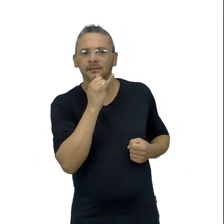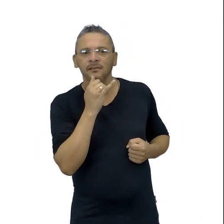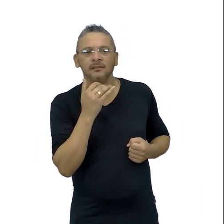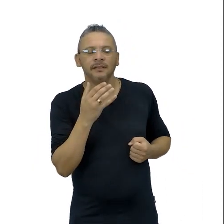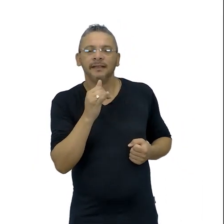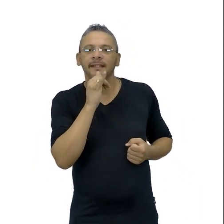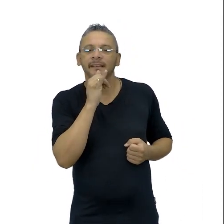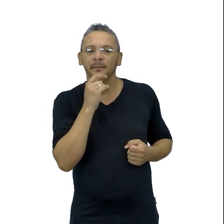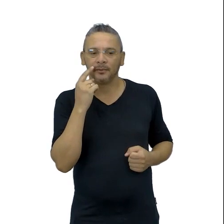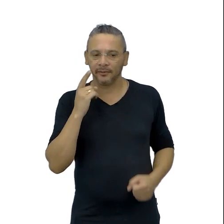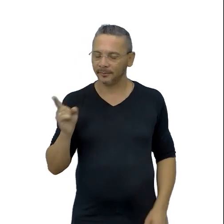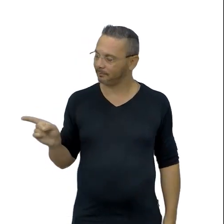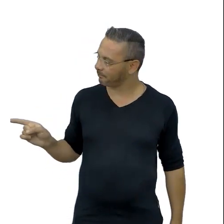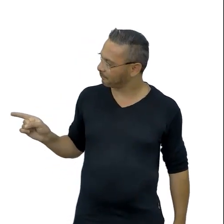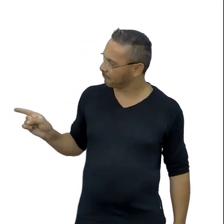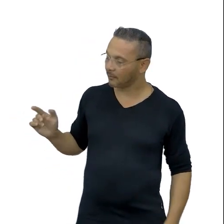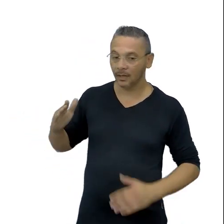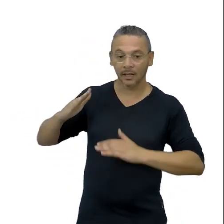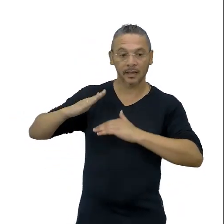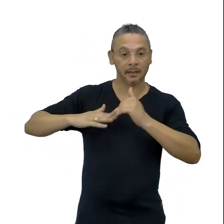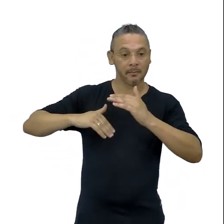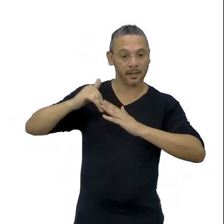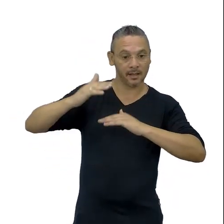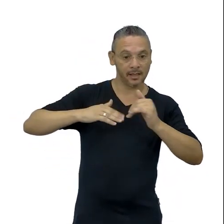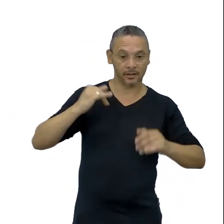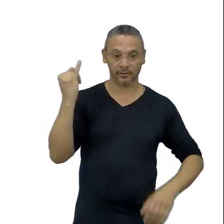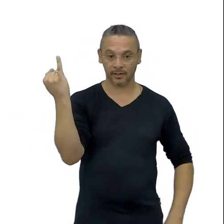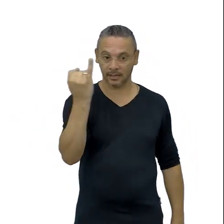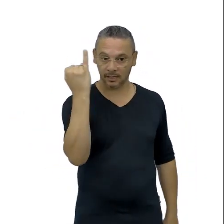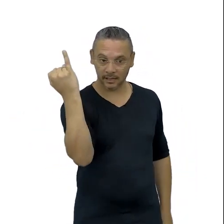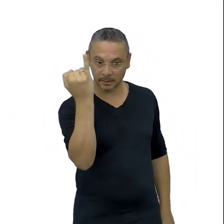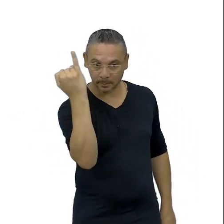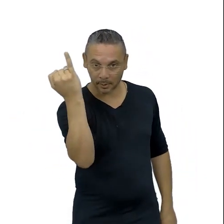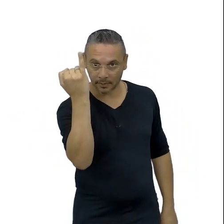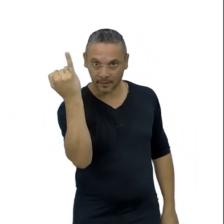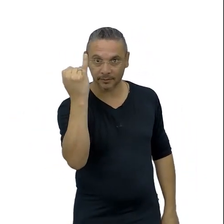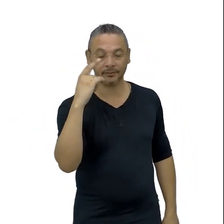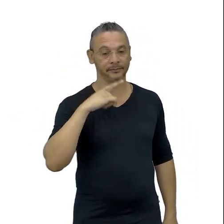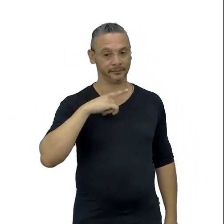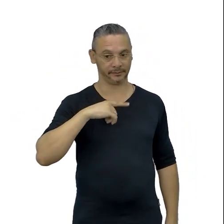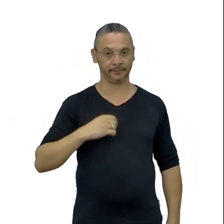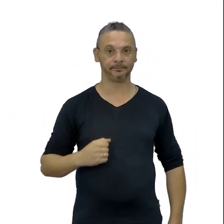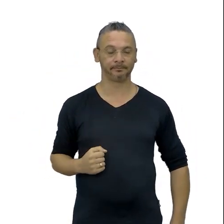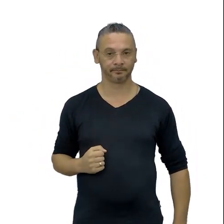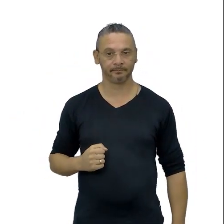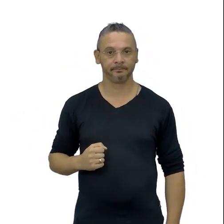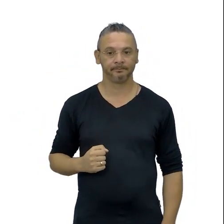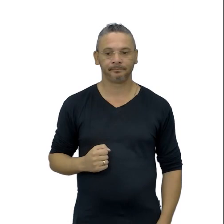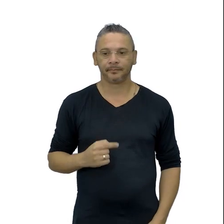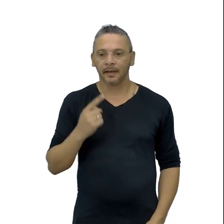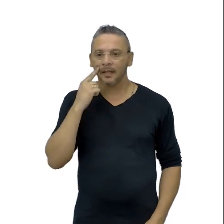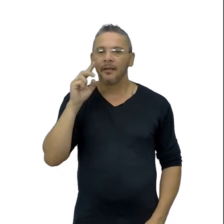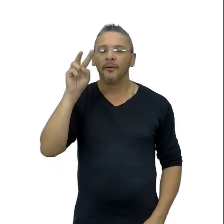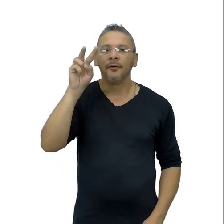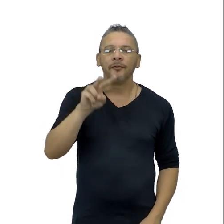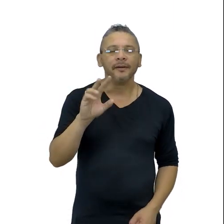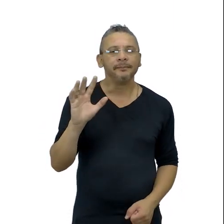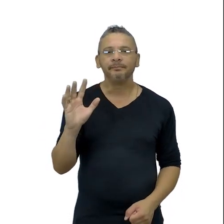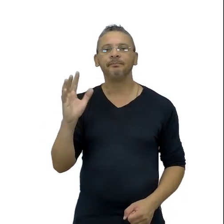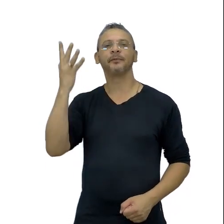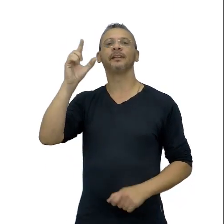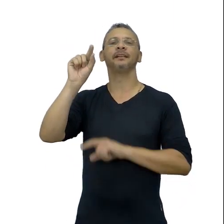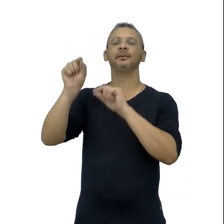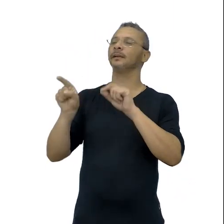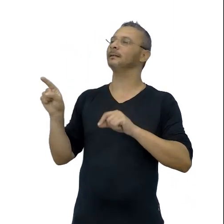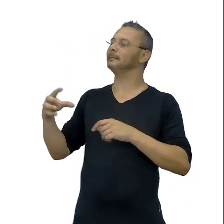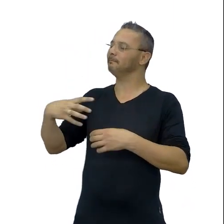olha, habilidades essenciais. A segunda eu vou usar porque ela é mais completa, né? Analisar os efeitos de